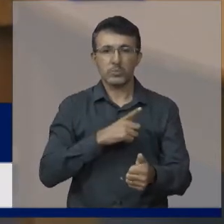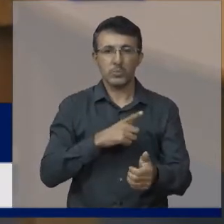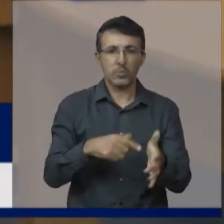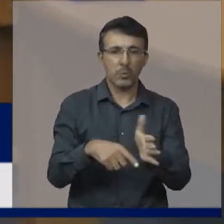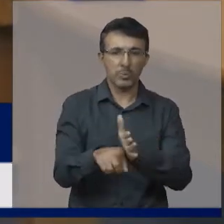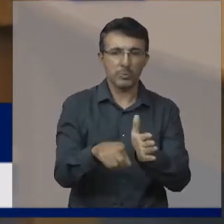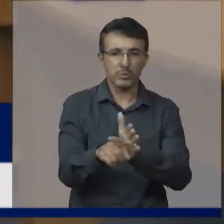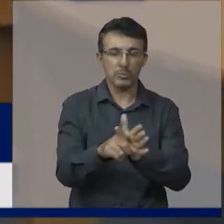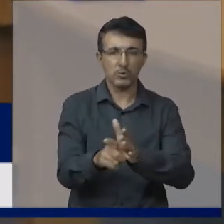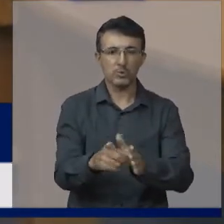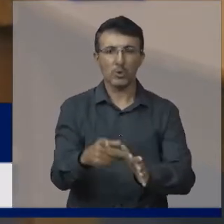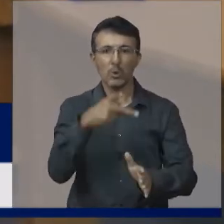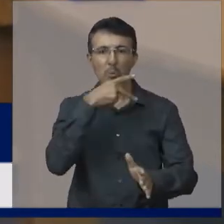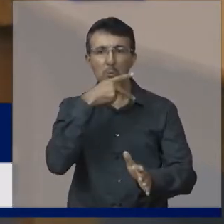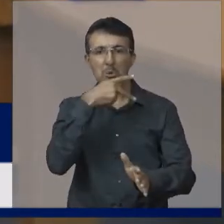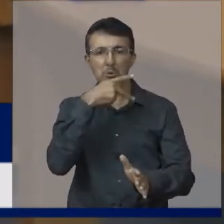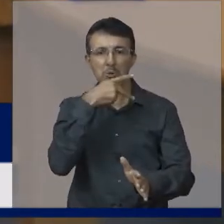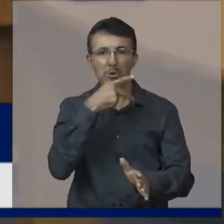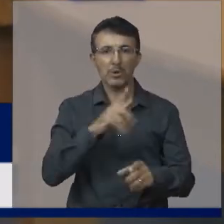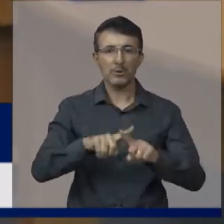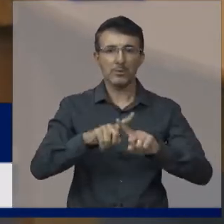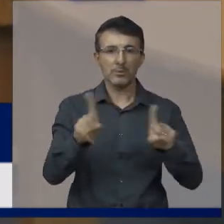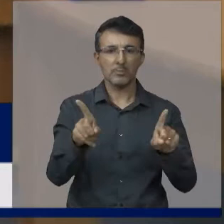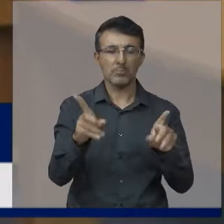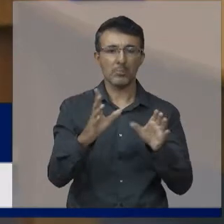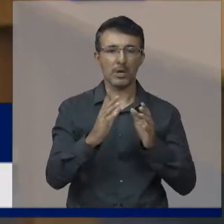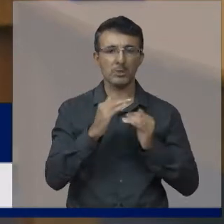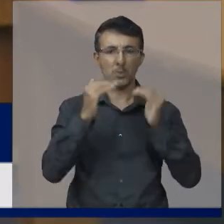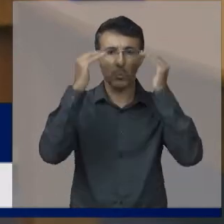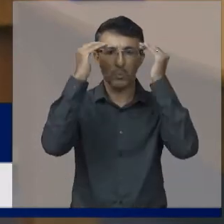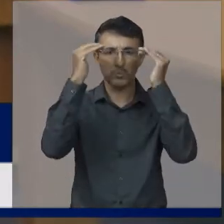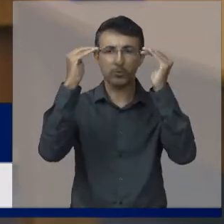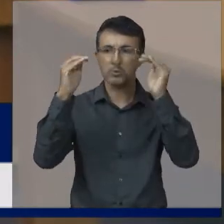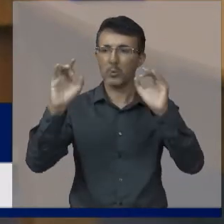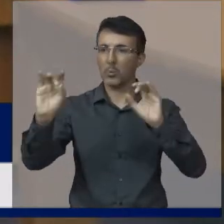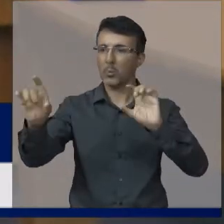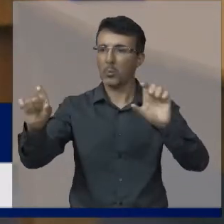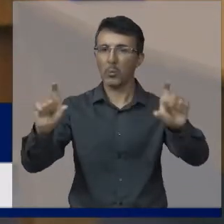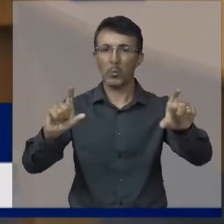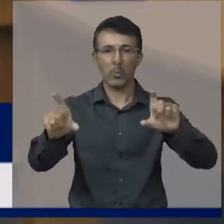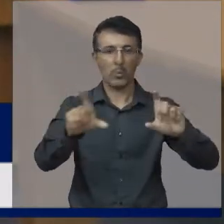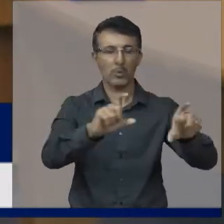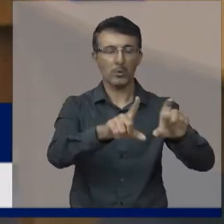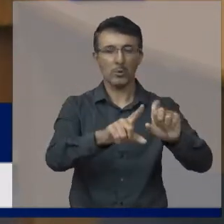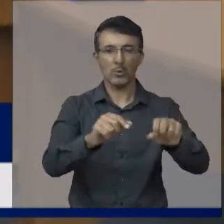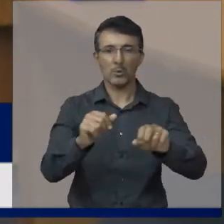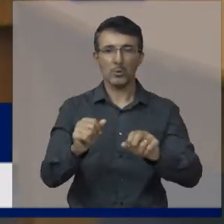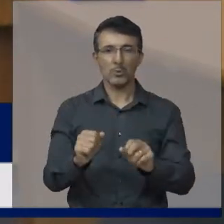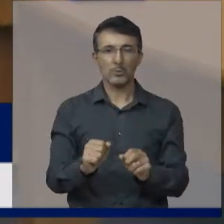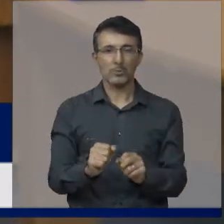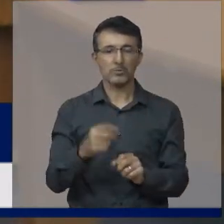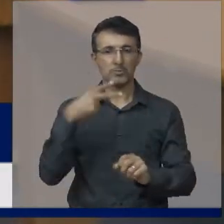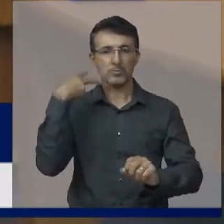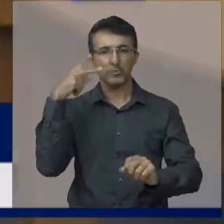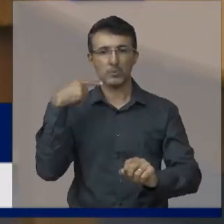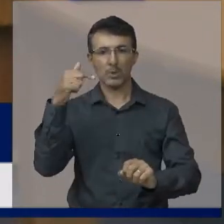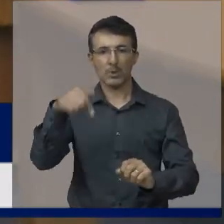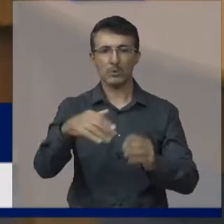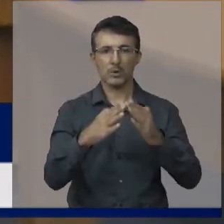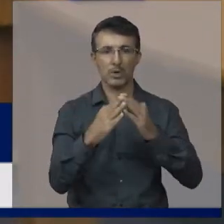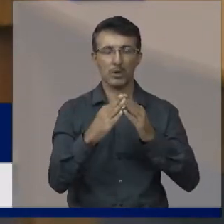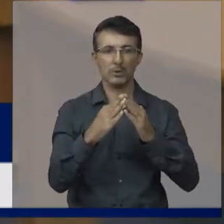respeitando cada parlamentar dessa casa, que é o mais importante. Eleito praticamente por